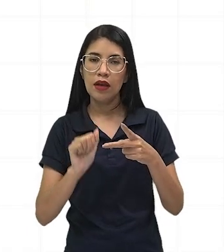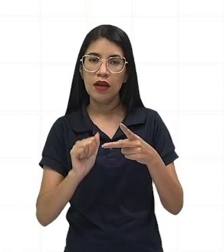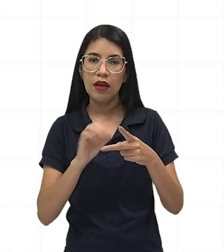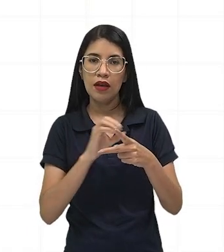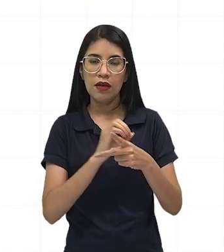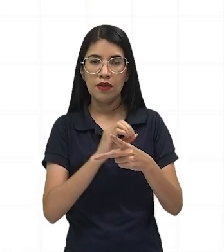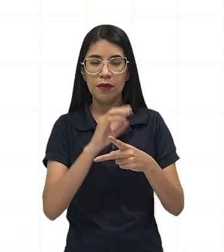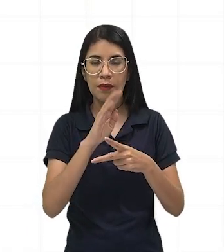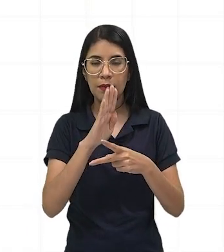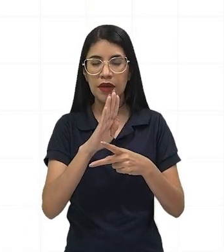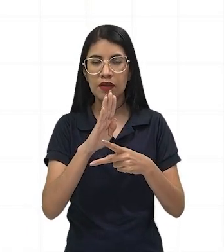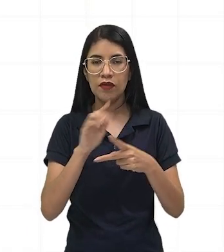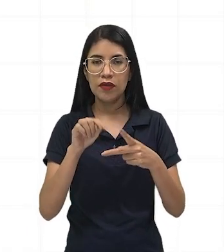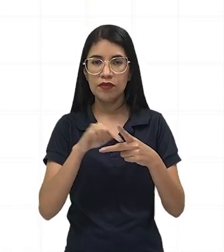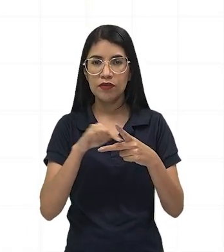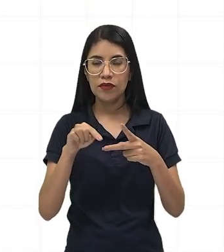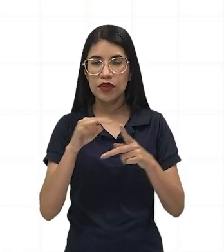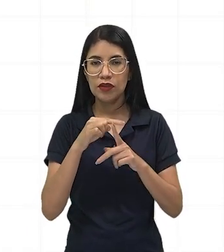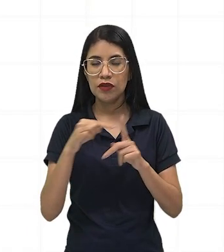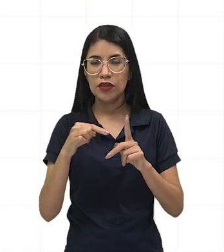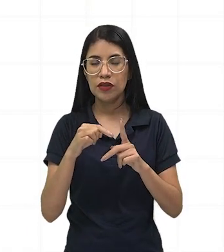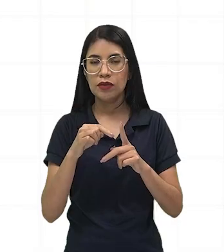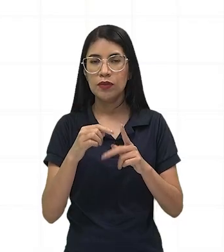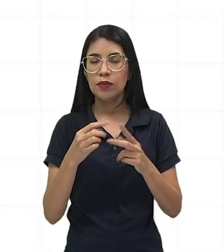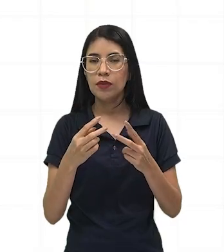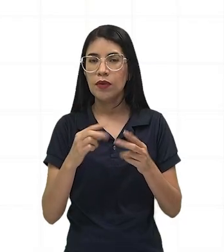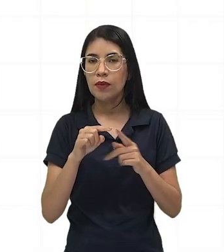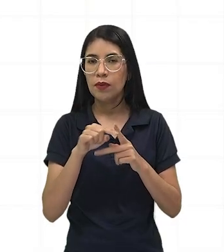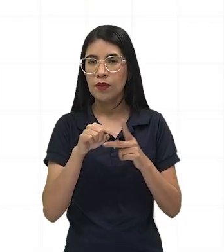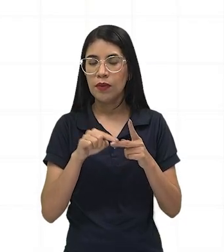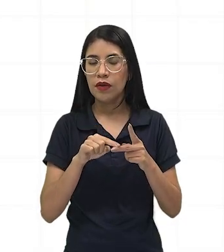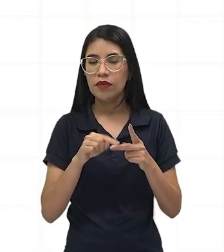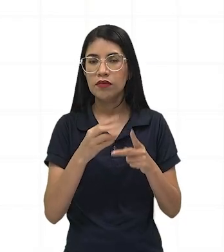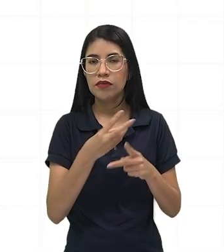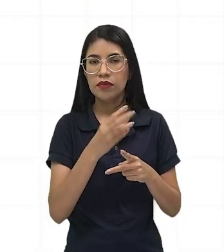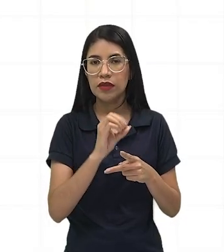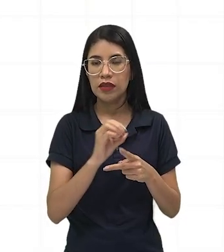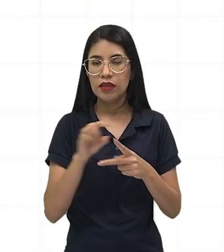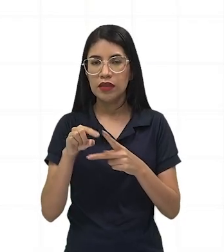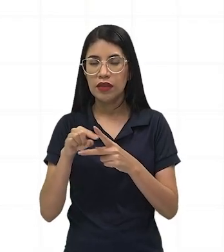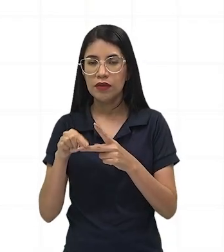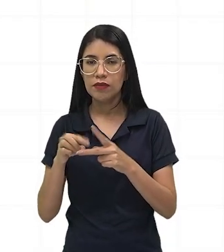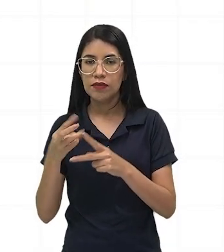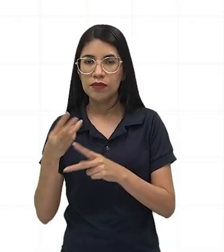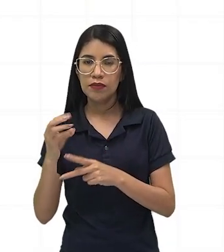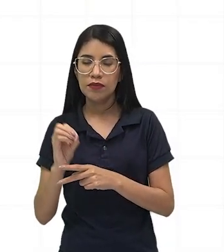dois ângulos iguais. E quais são esses ângulos? O ângulo